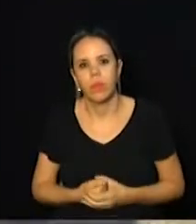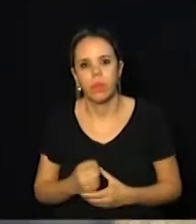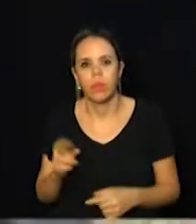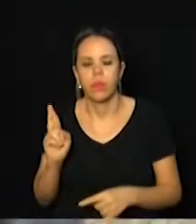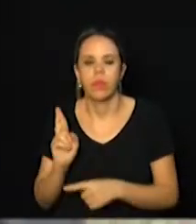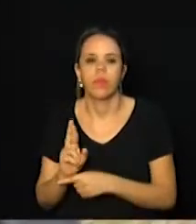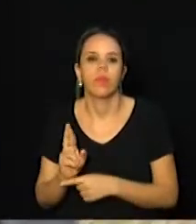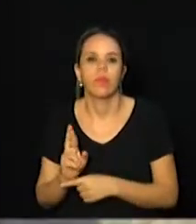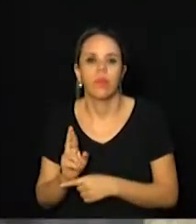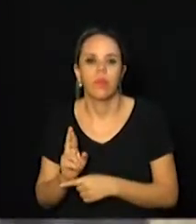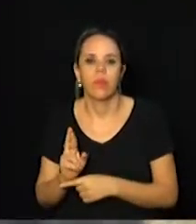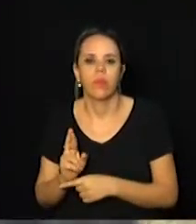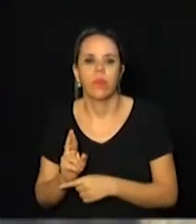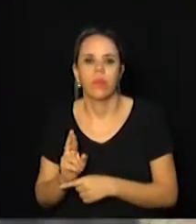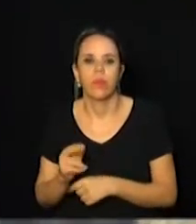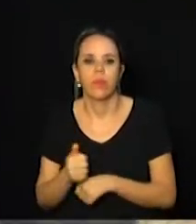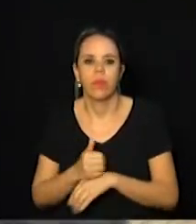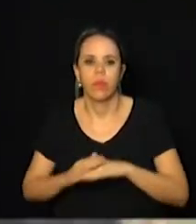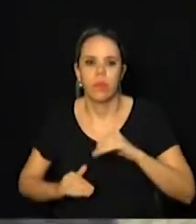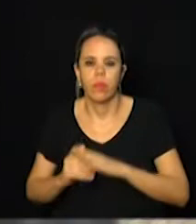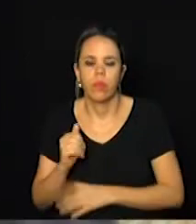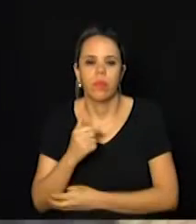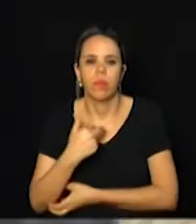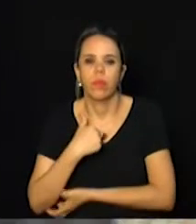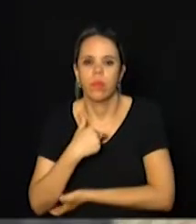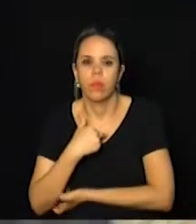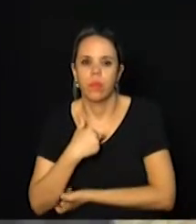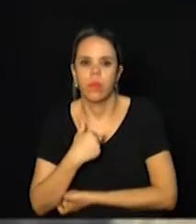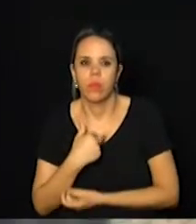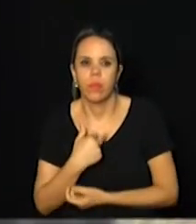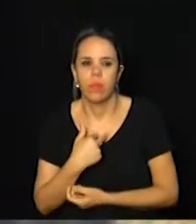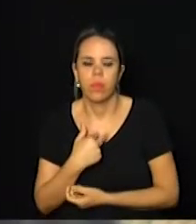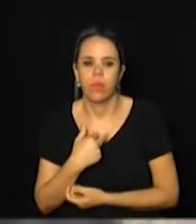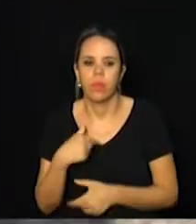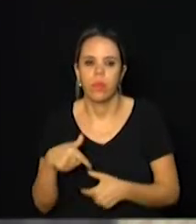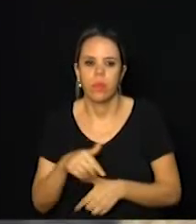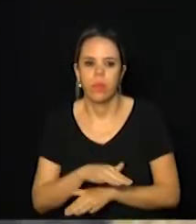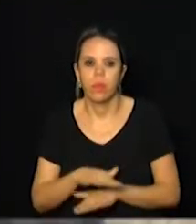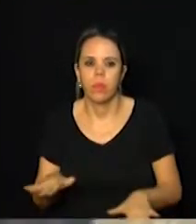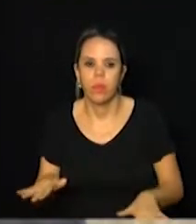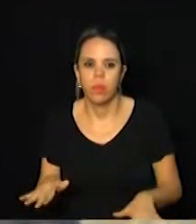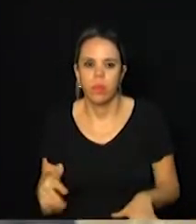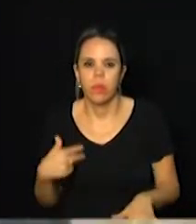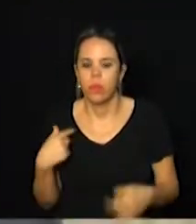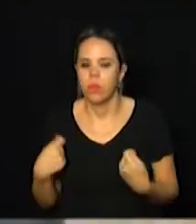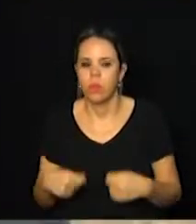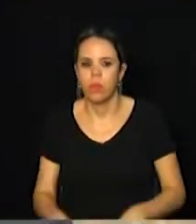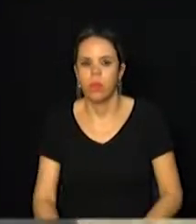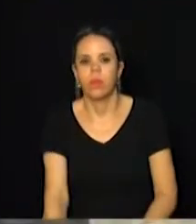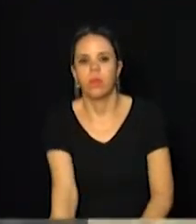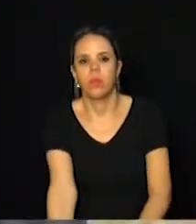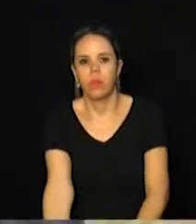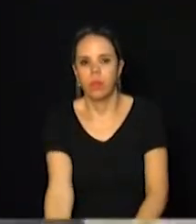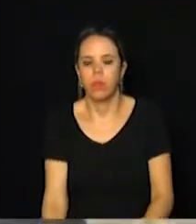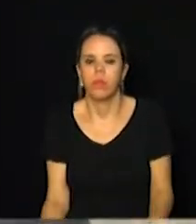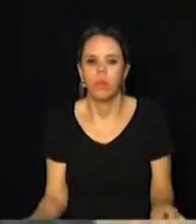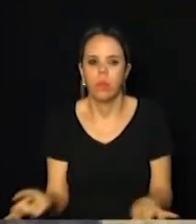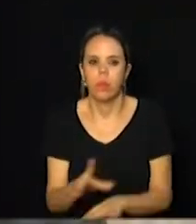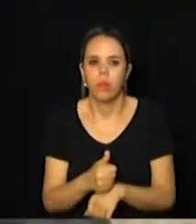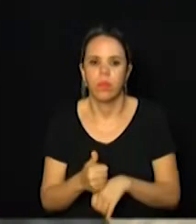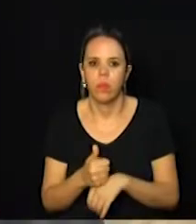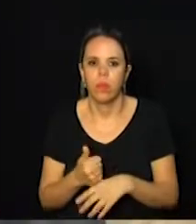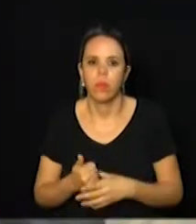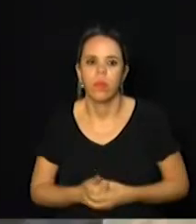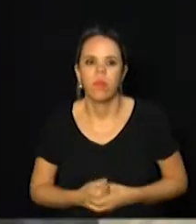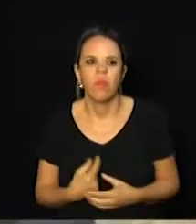representando esses profissionais que não pode ficar sem trabalho e também não é necessário acabar com essa à